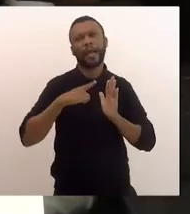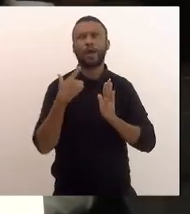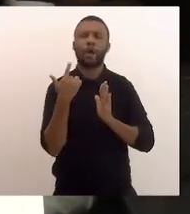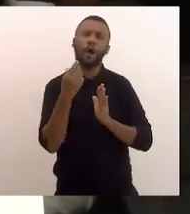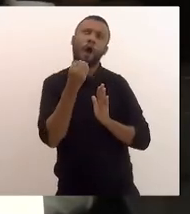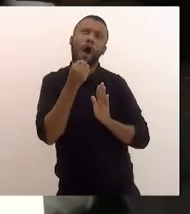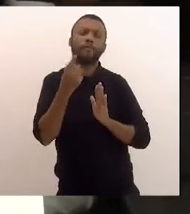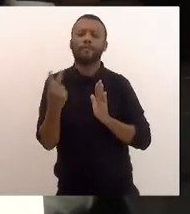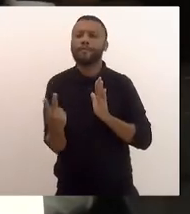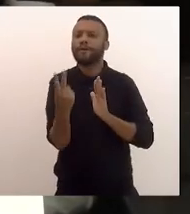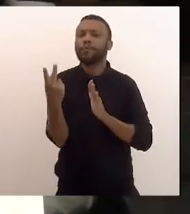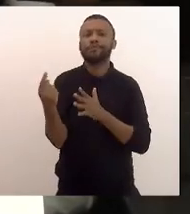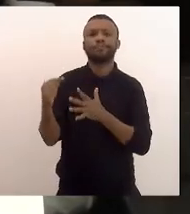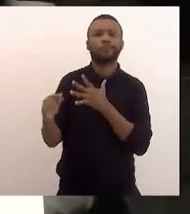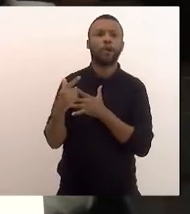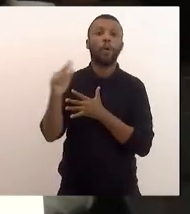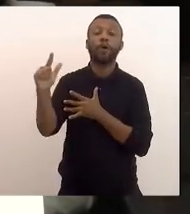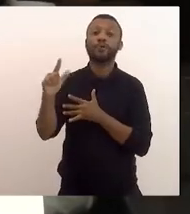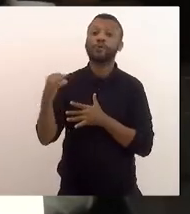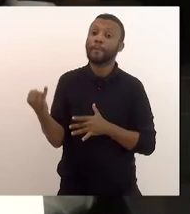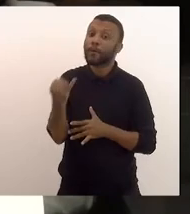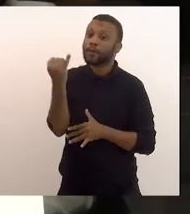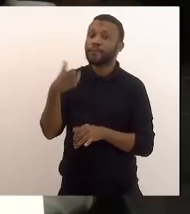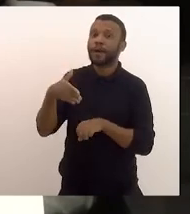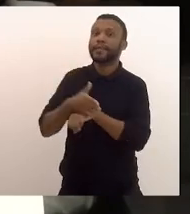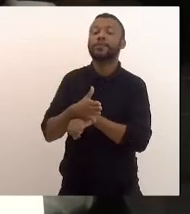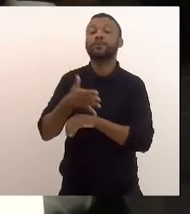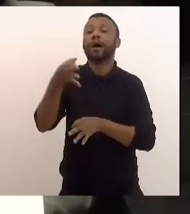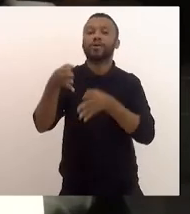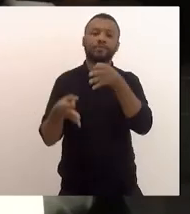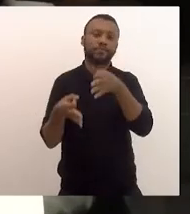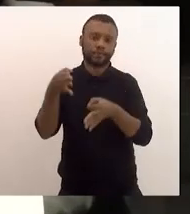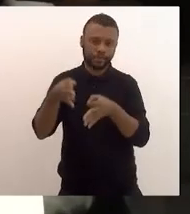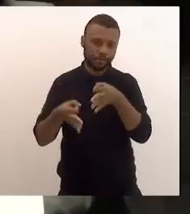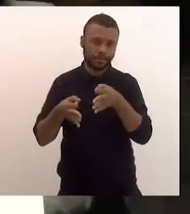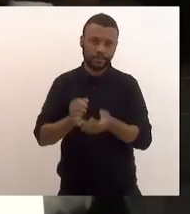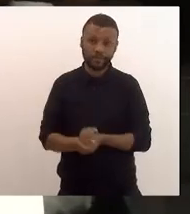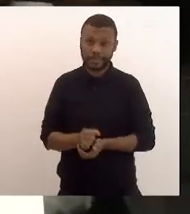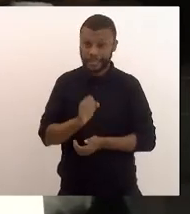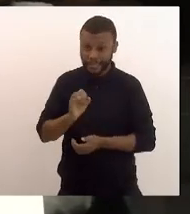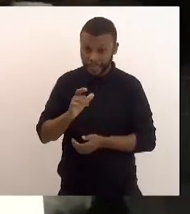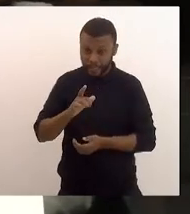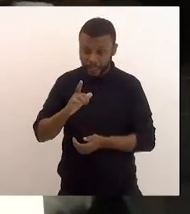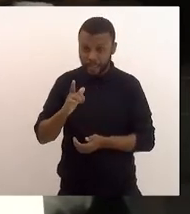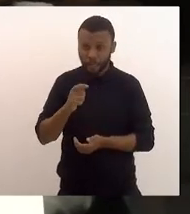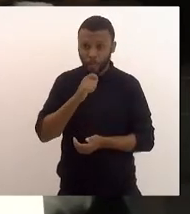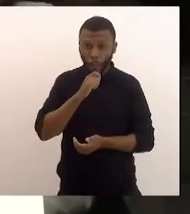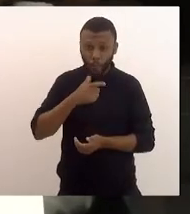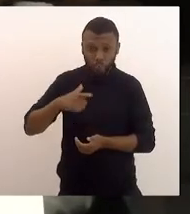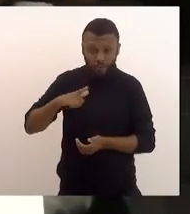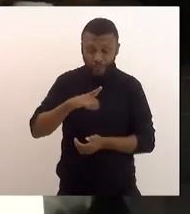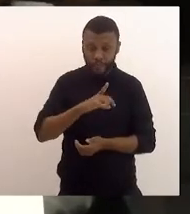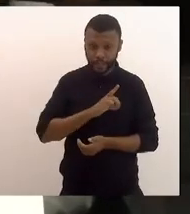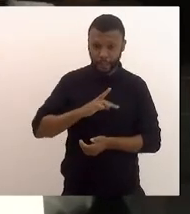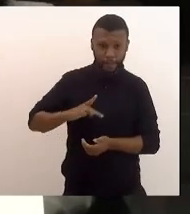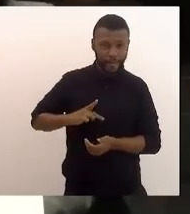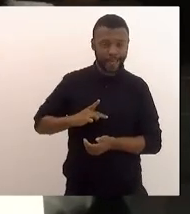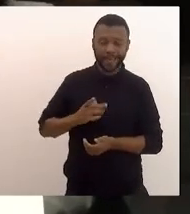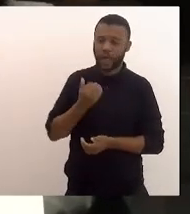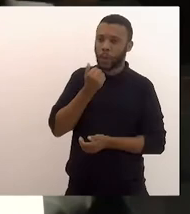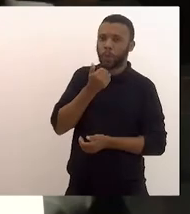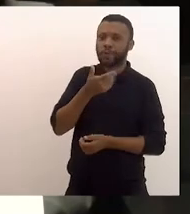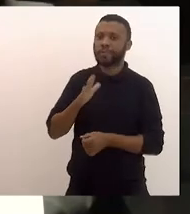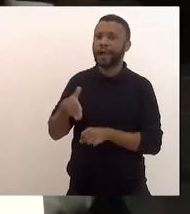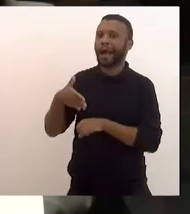mais um legado muito importante foi o acesso à justiça e não existe acesso à justiça sem uma Defensoria Pública forte